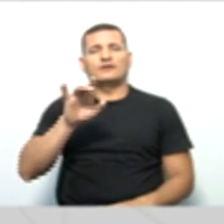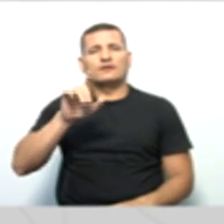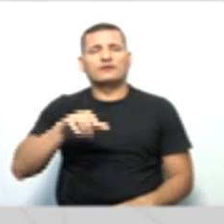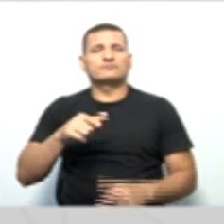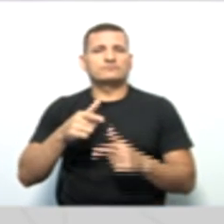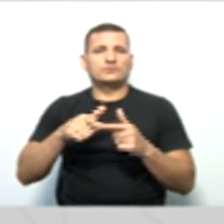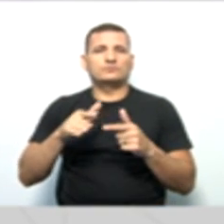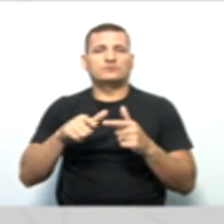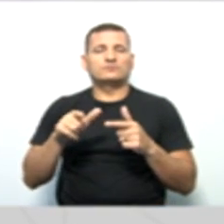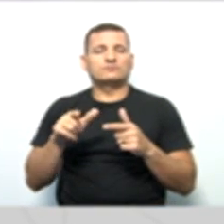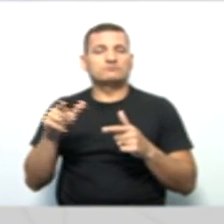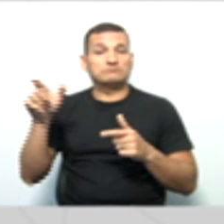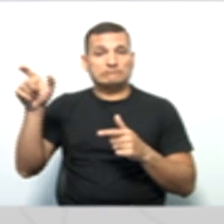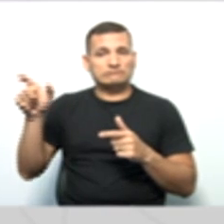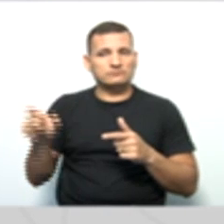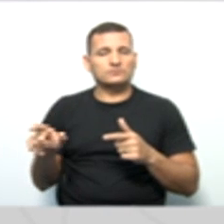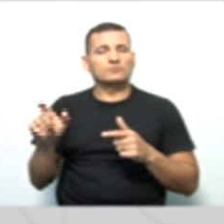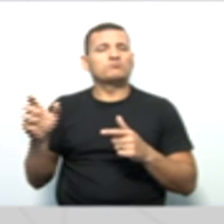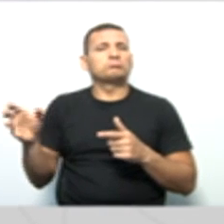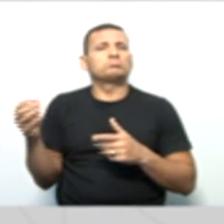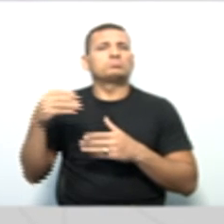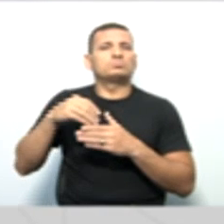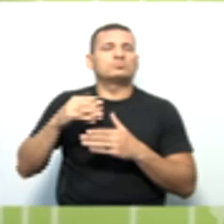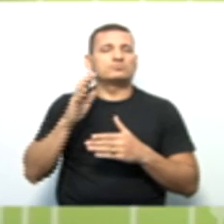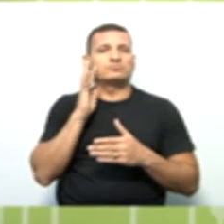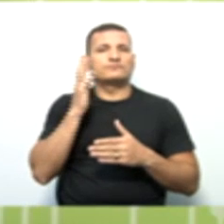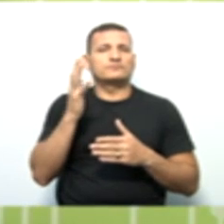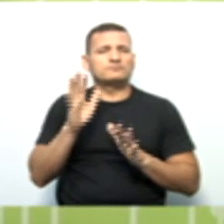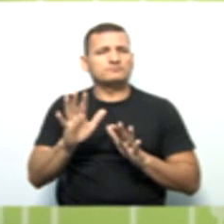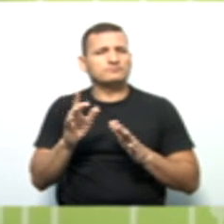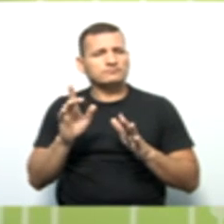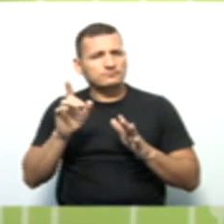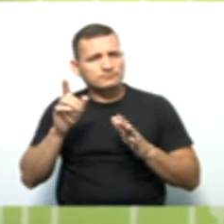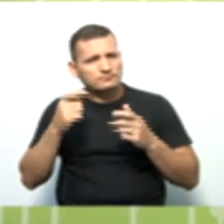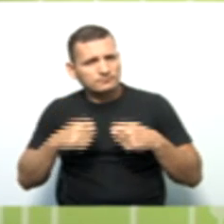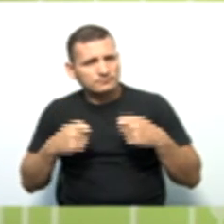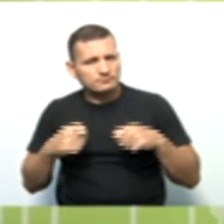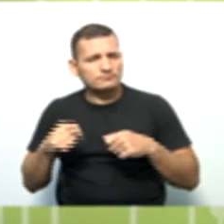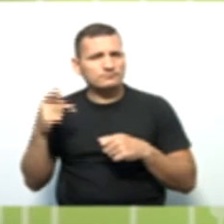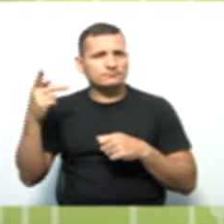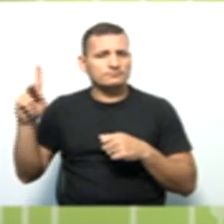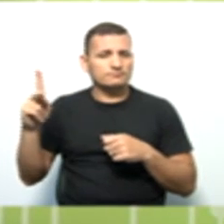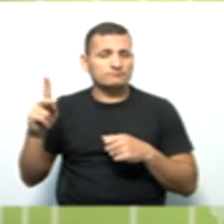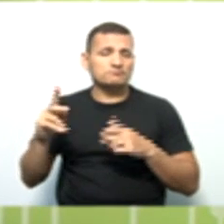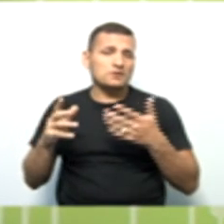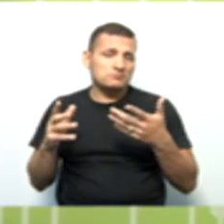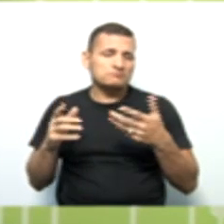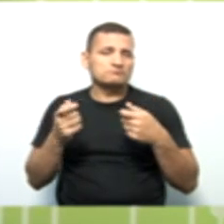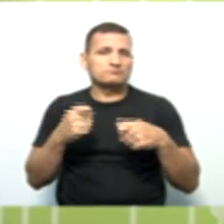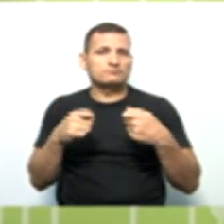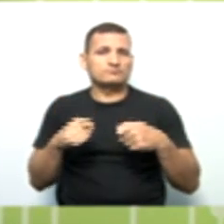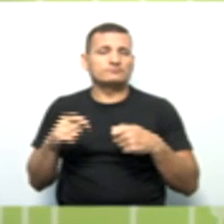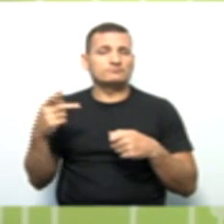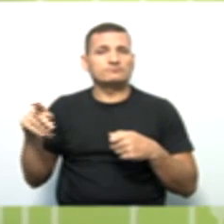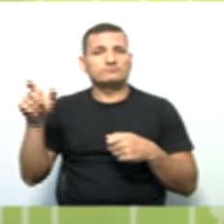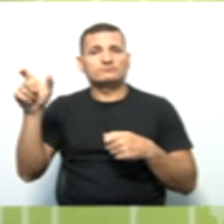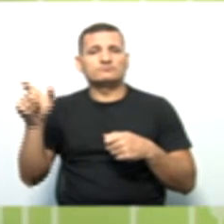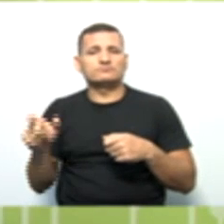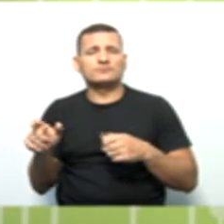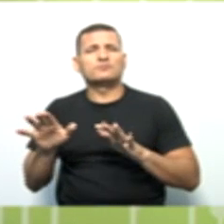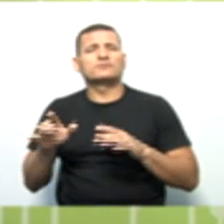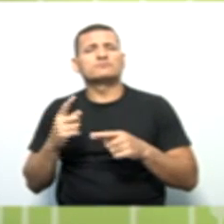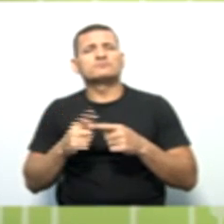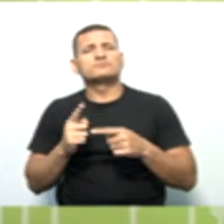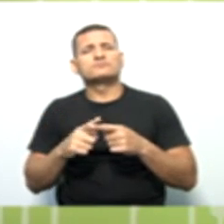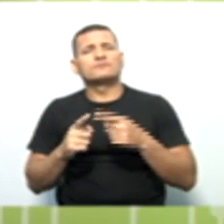que resolver, tá? Mas os requisitos do cliente não são as necessidades do cliente, são as necessidades do cliente. E por que está falando